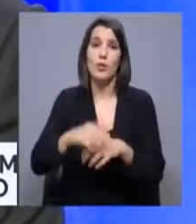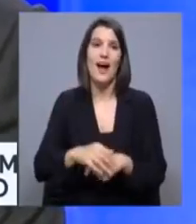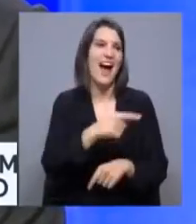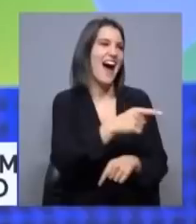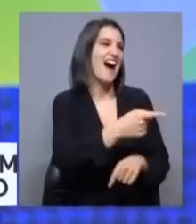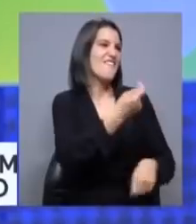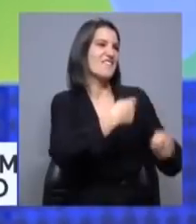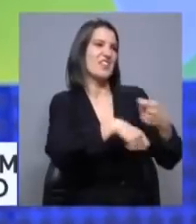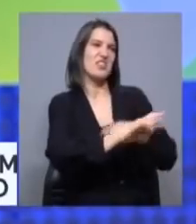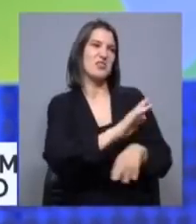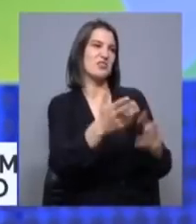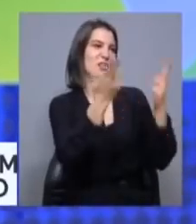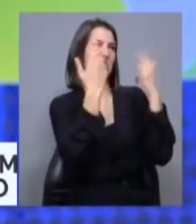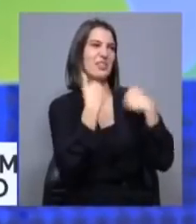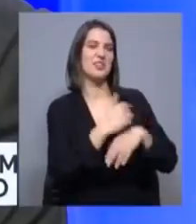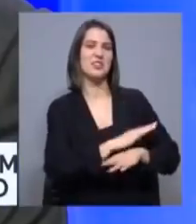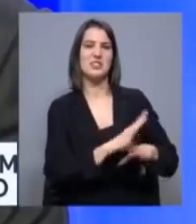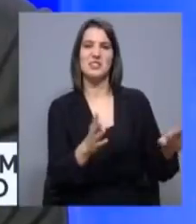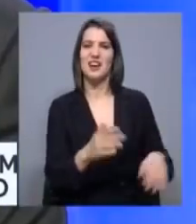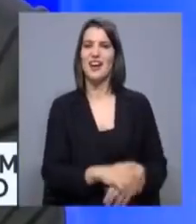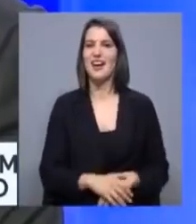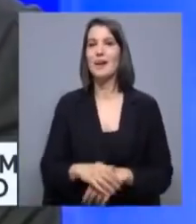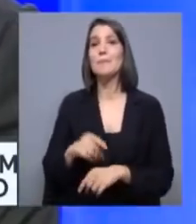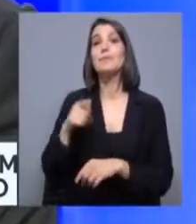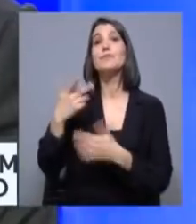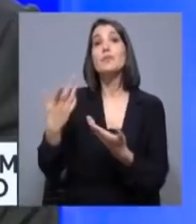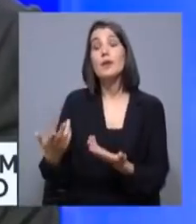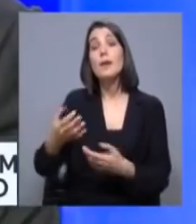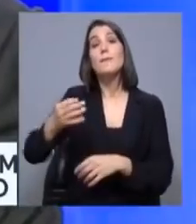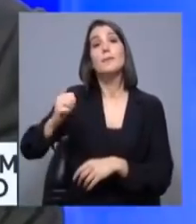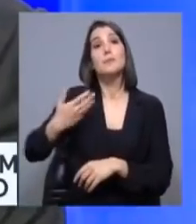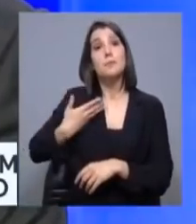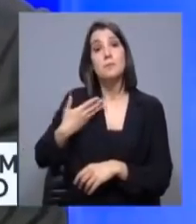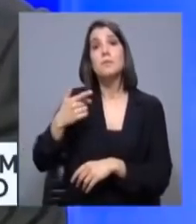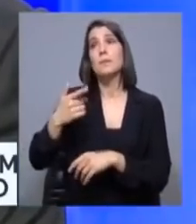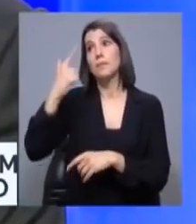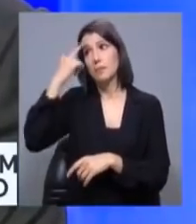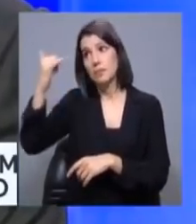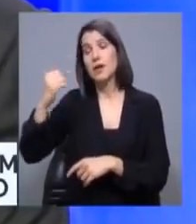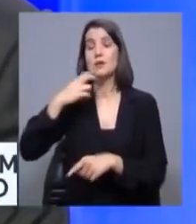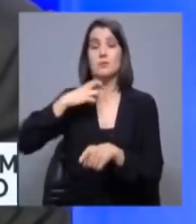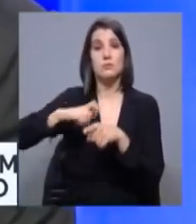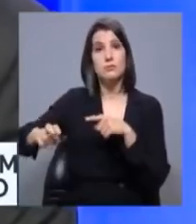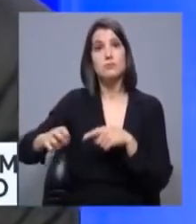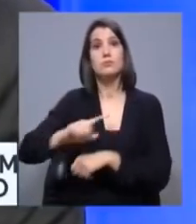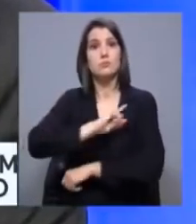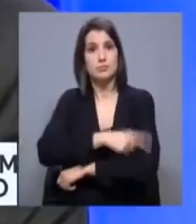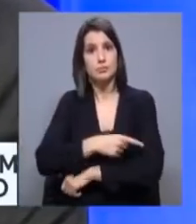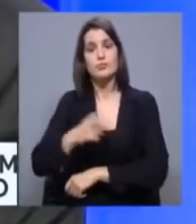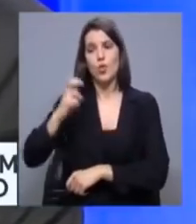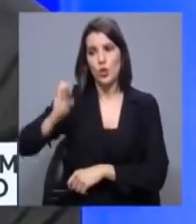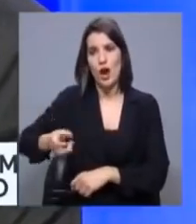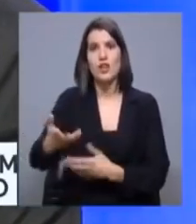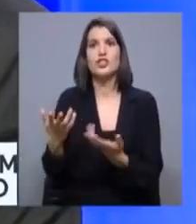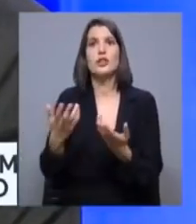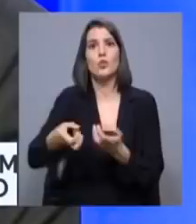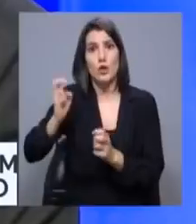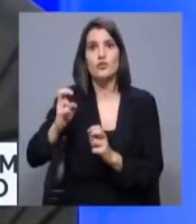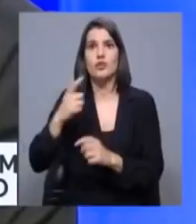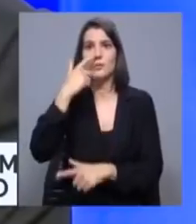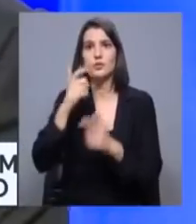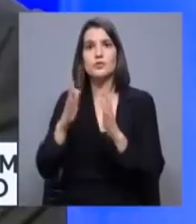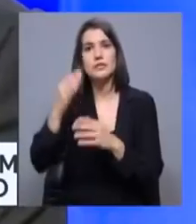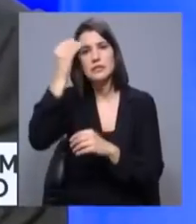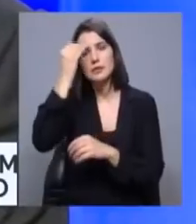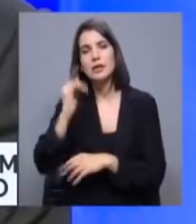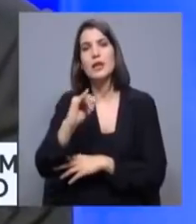na hora precisa já precisa como for se dizia intensidade determinação e coragem uma coisa se fosse tem que